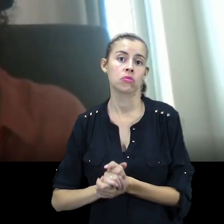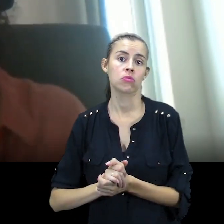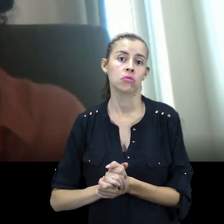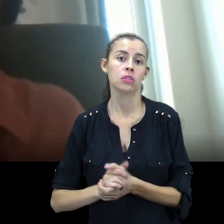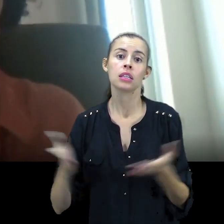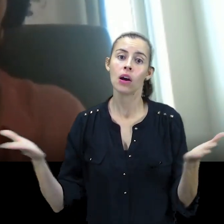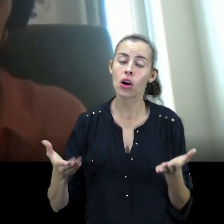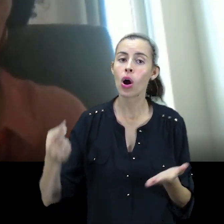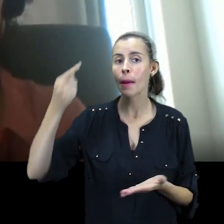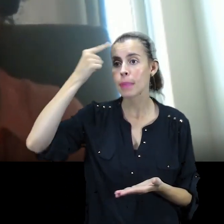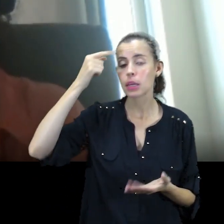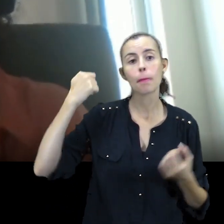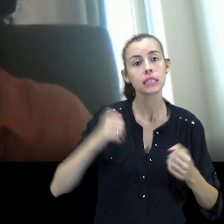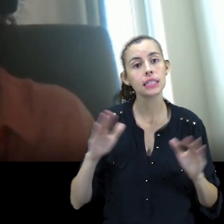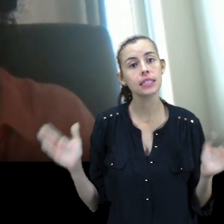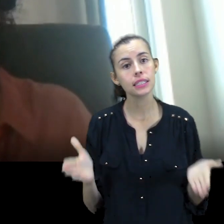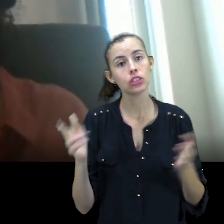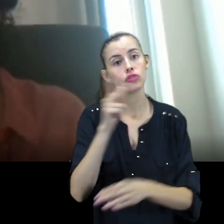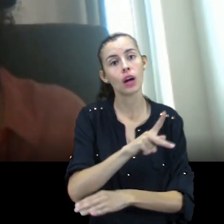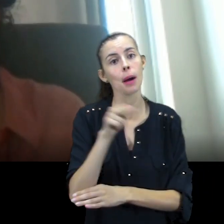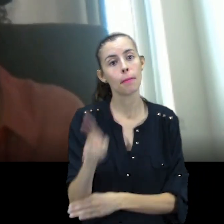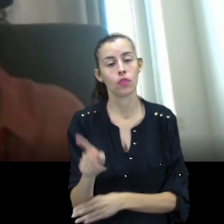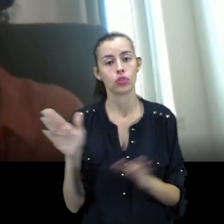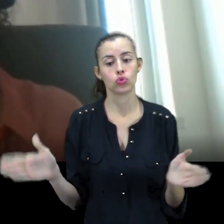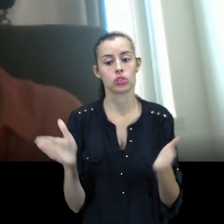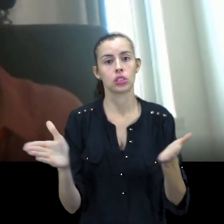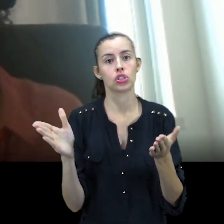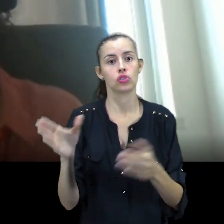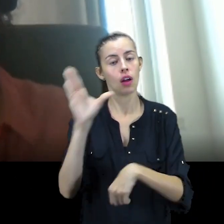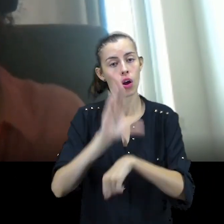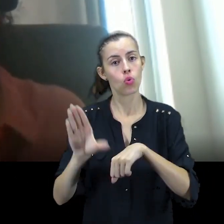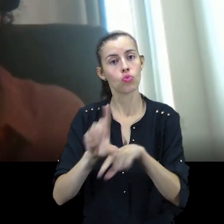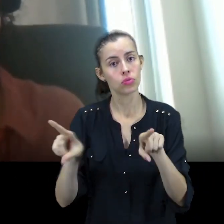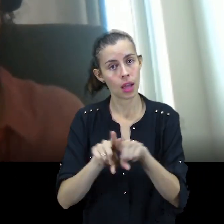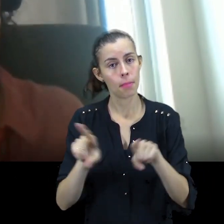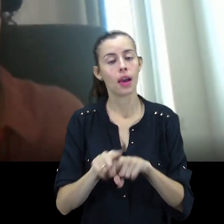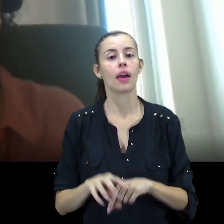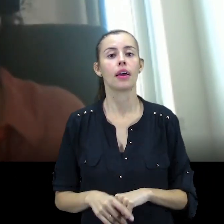nosso horizonte. Então, de colocar dentro dos barimbas dos concursos,